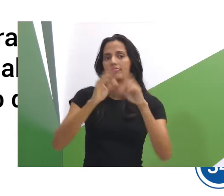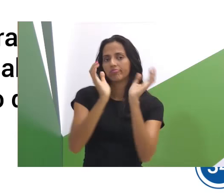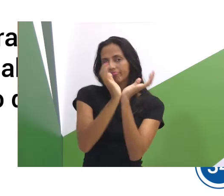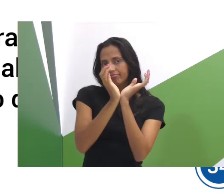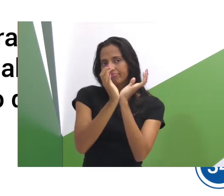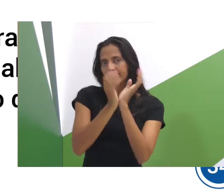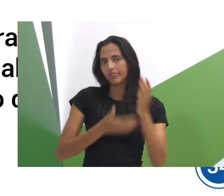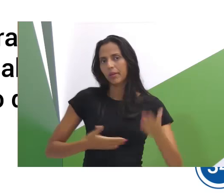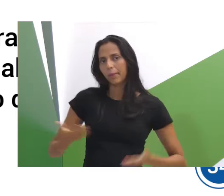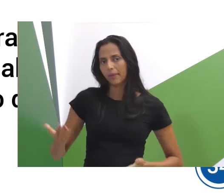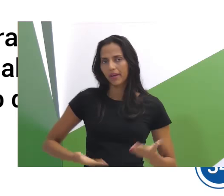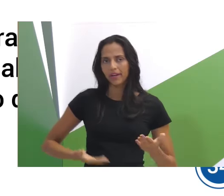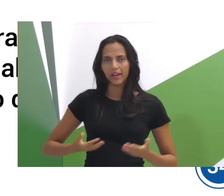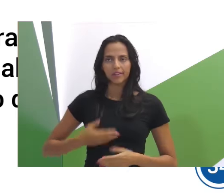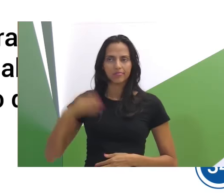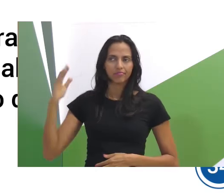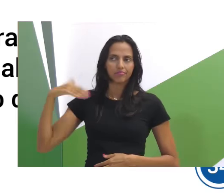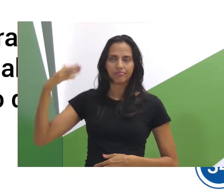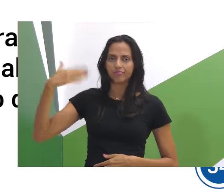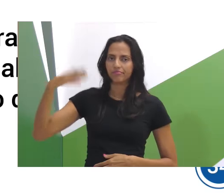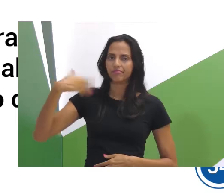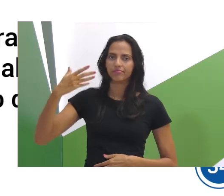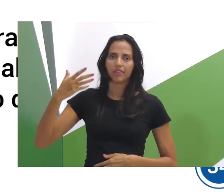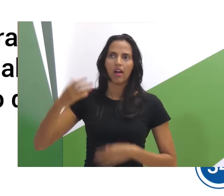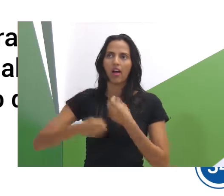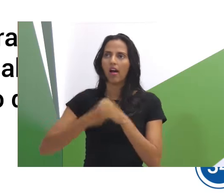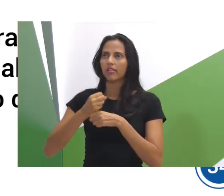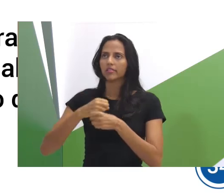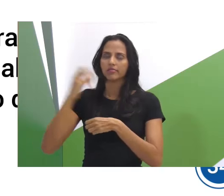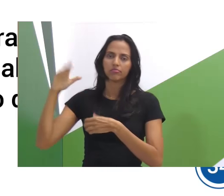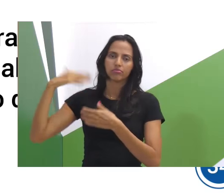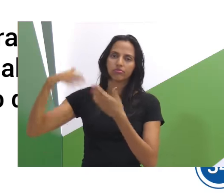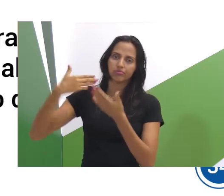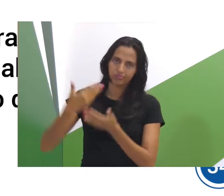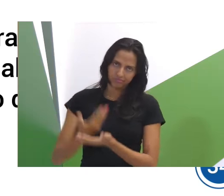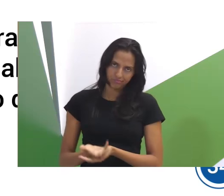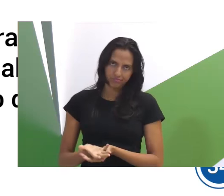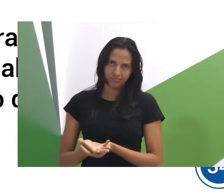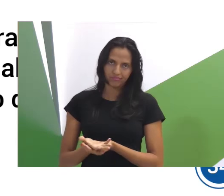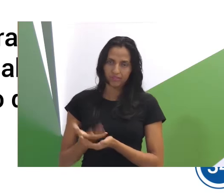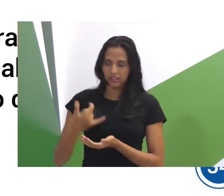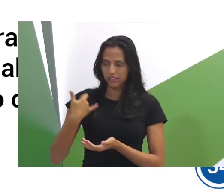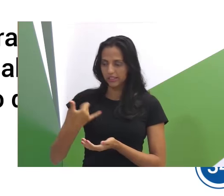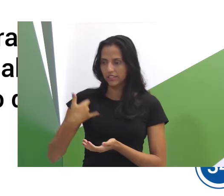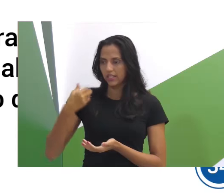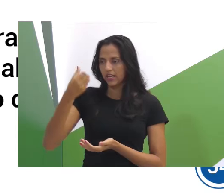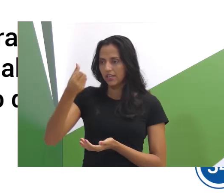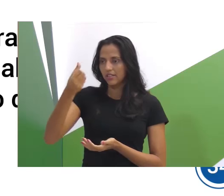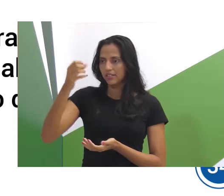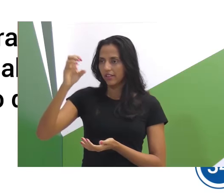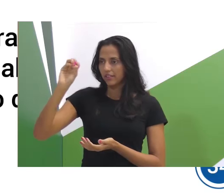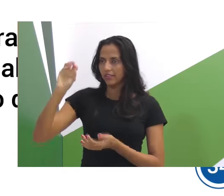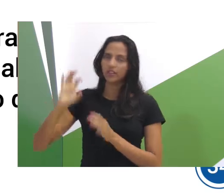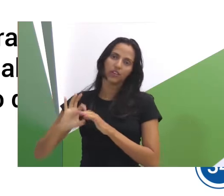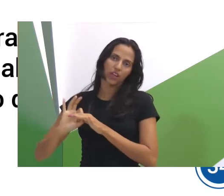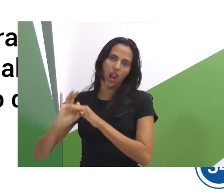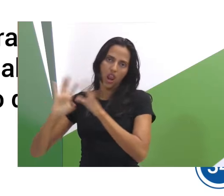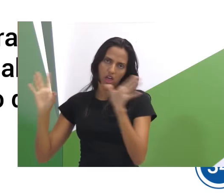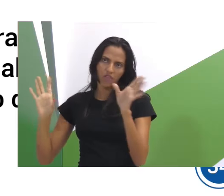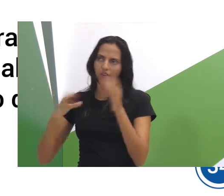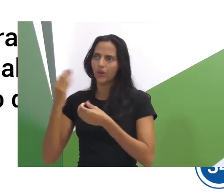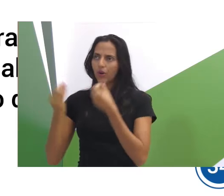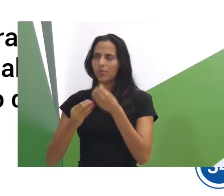mal chegavam aos 50 anos. Então, como é que eu aprovo uma lei que esse escravo, a partir dos 60 anos, passa a ter a condição